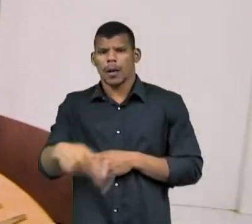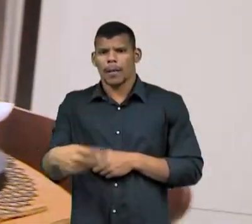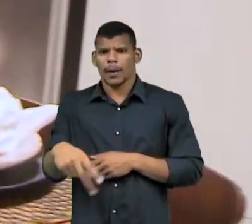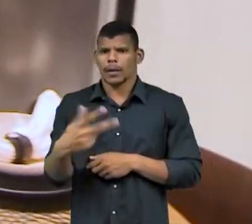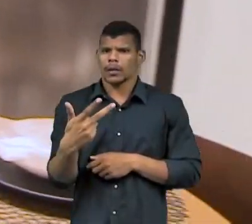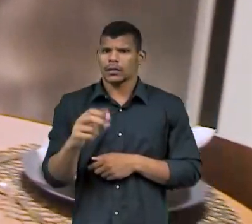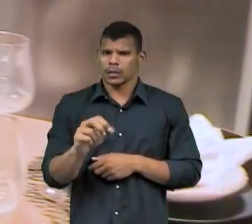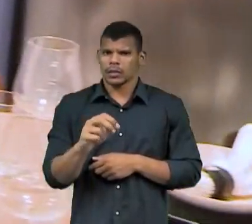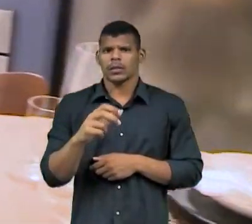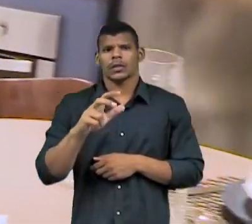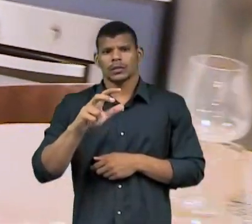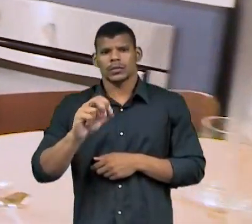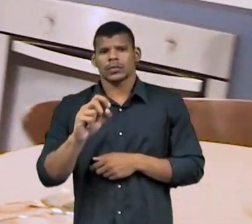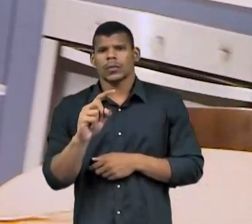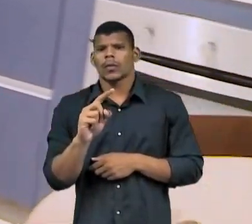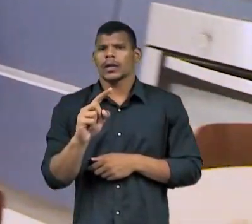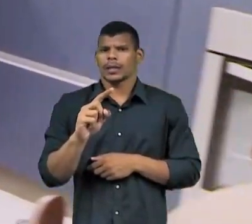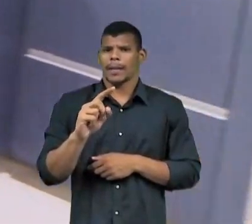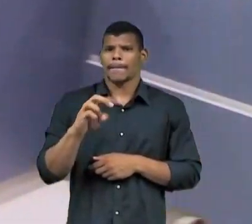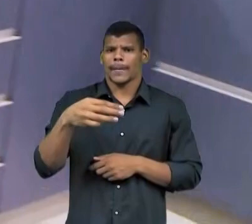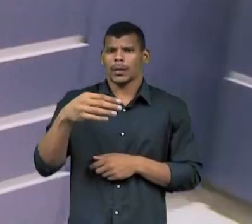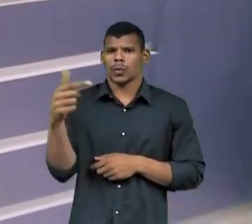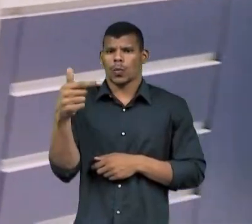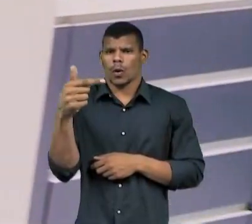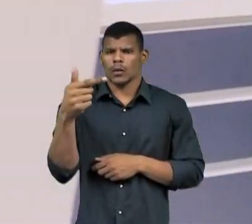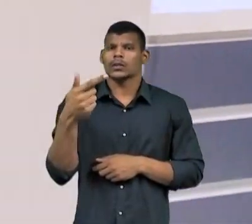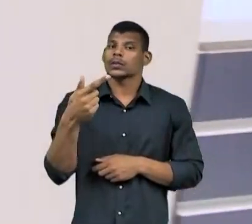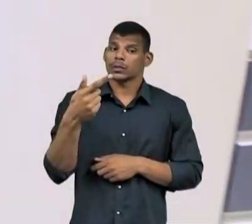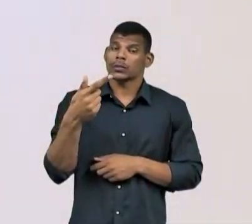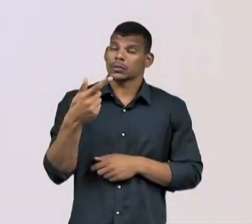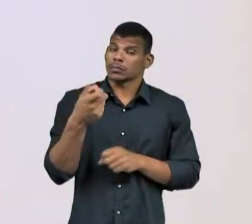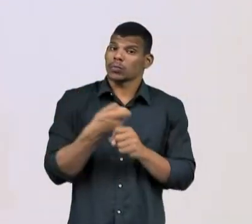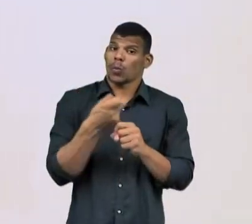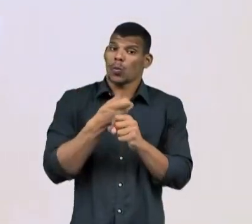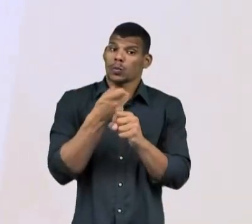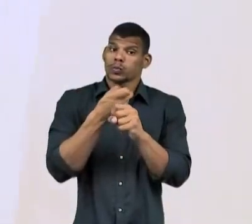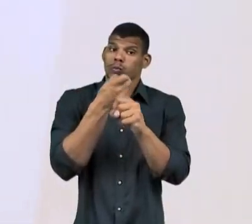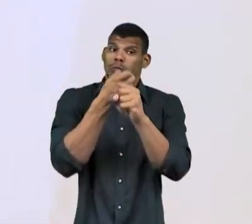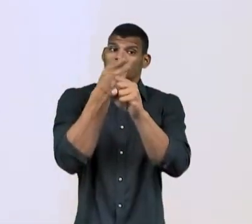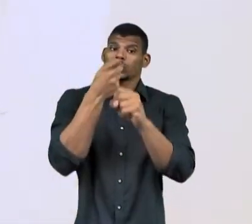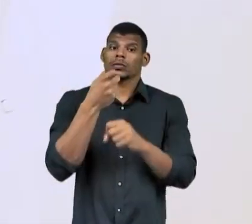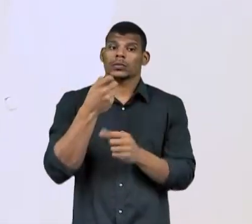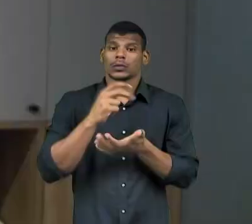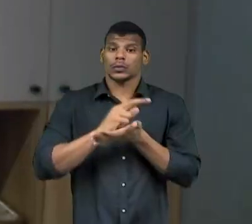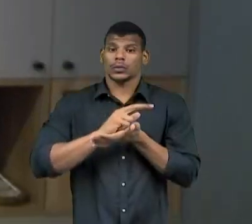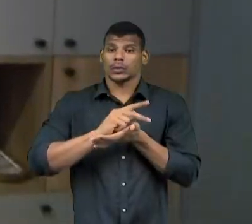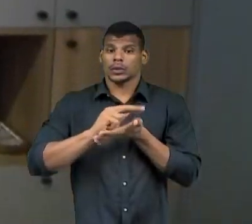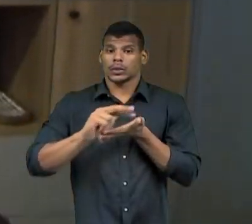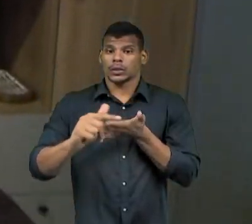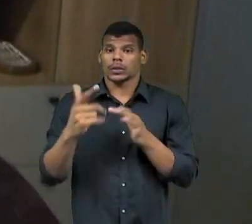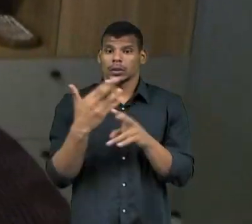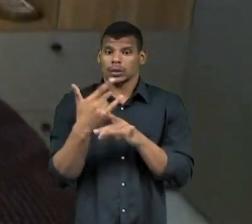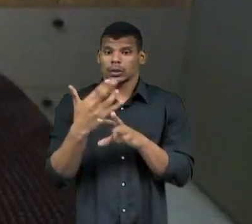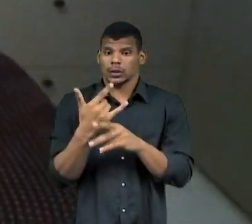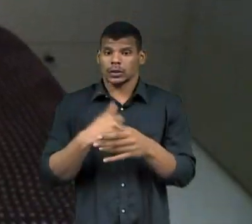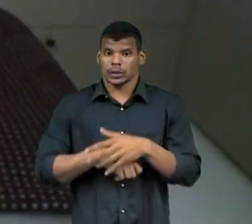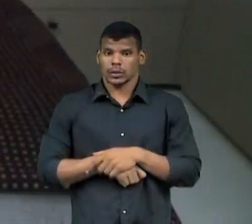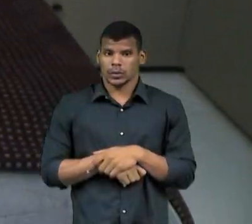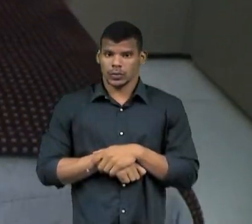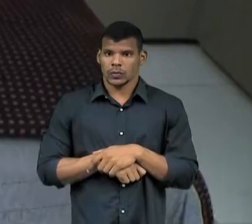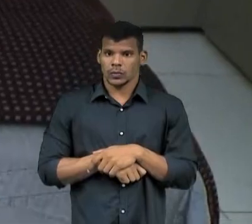a 50 metros quadrados, estão sendo construídos em vários bairros da cidade. Os imóveis já